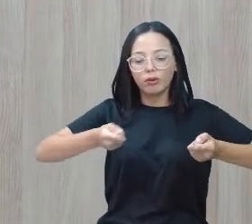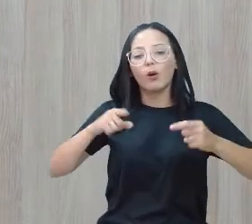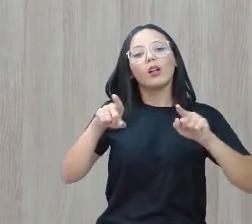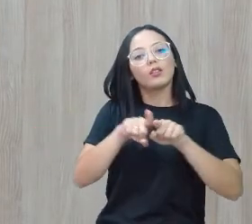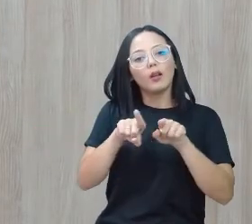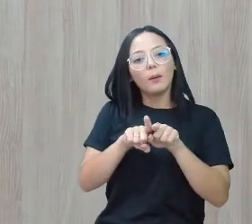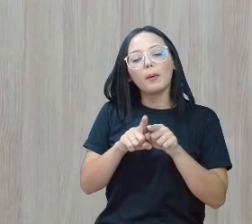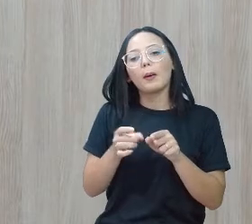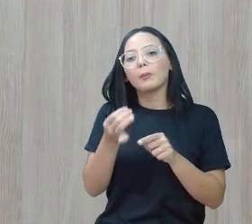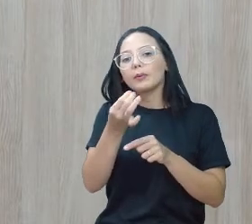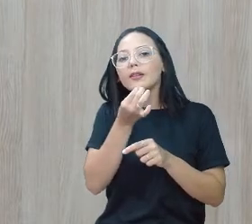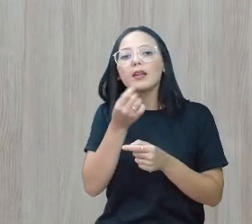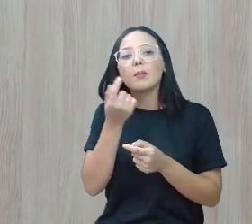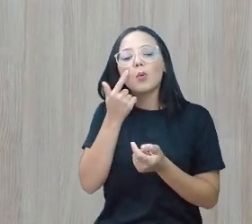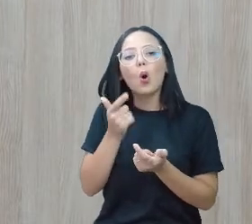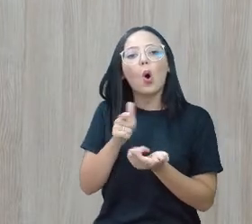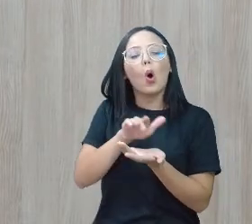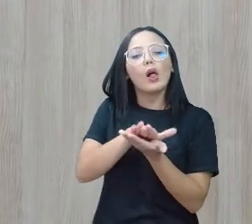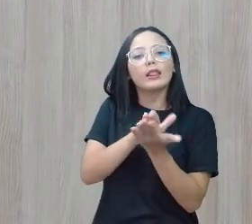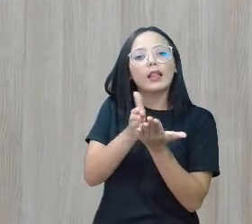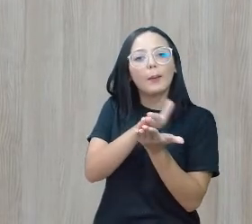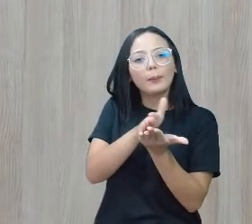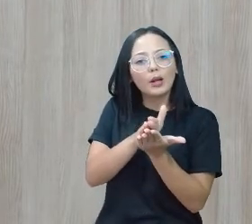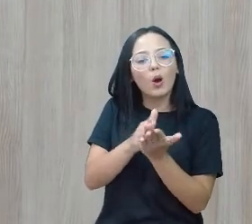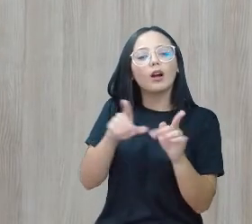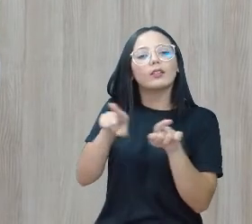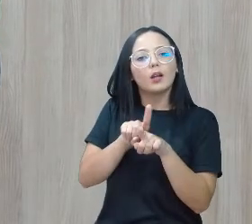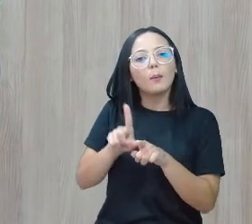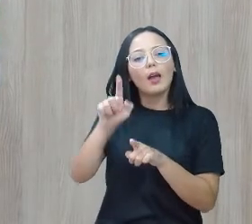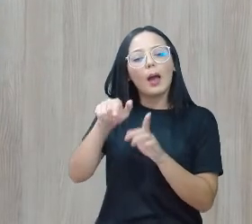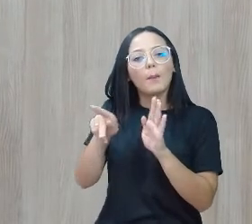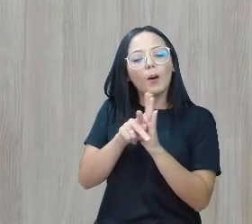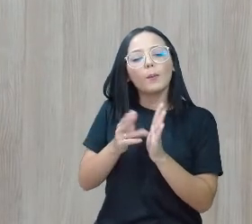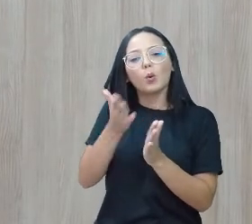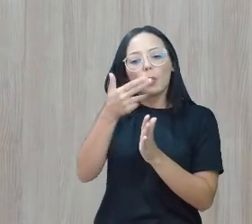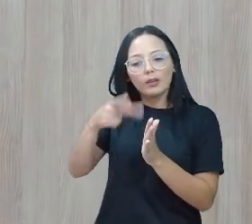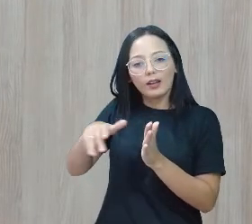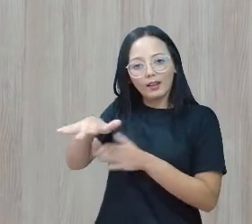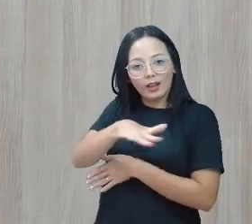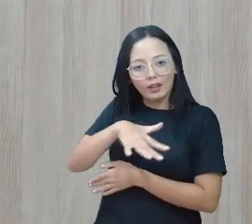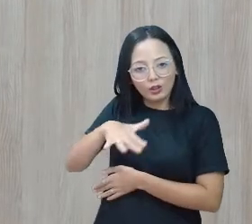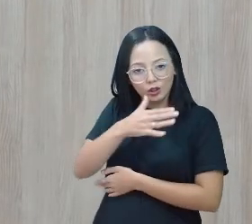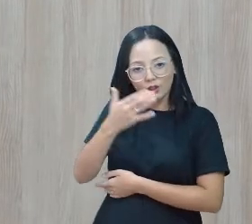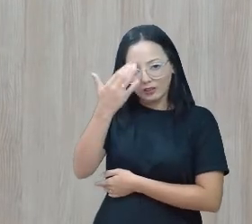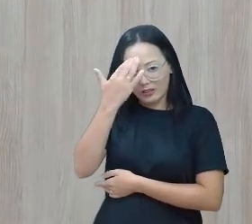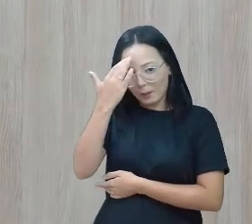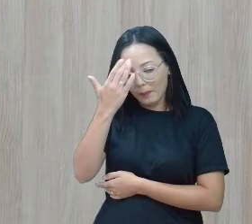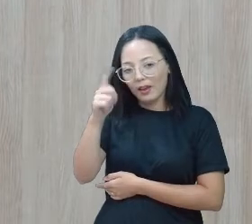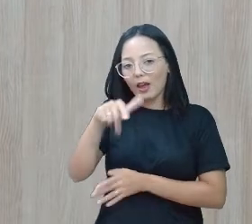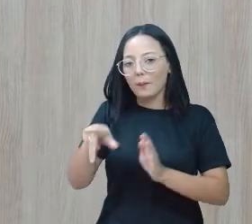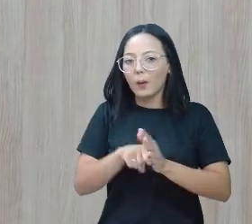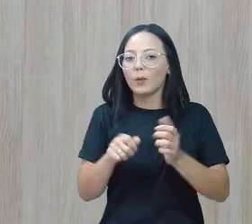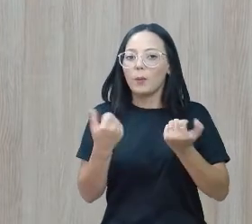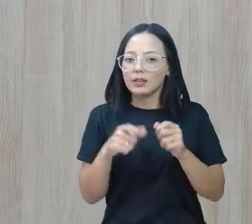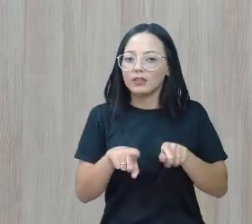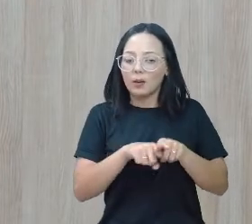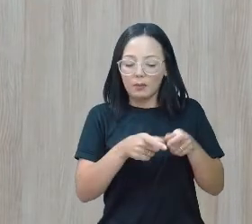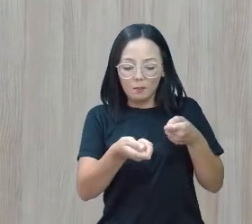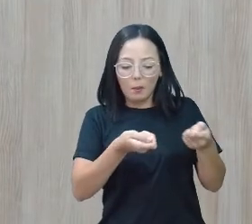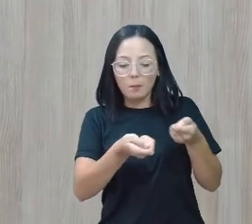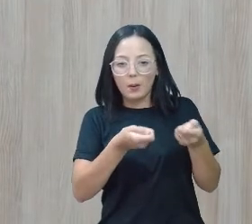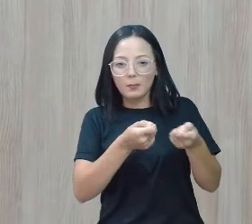quando tapioca, que é uma comida típica da nossa região, não é? Tapioca, é necessário